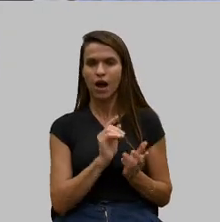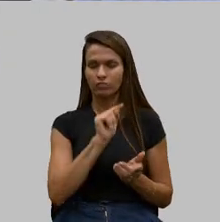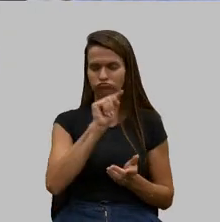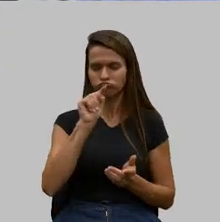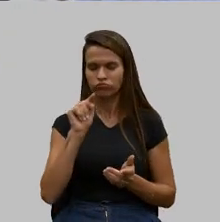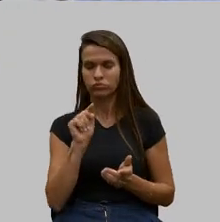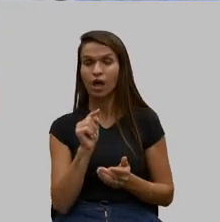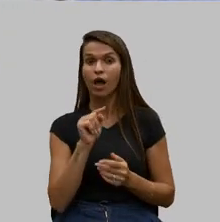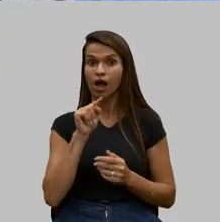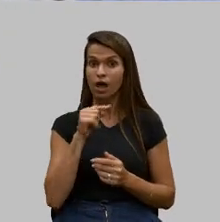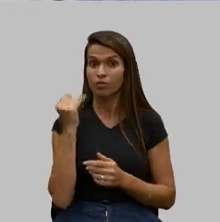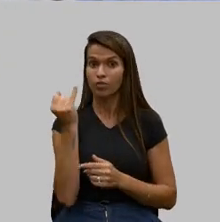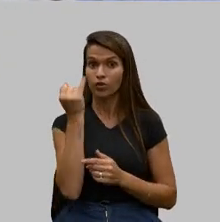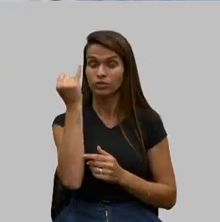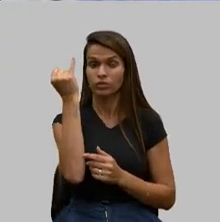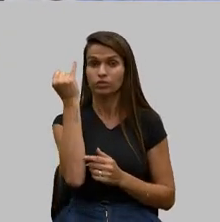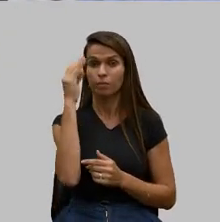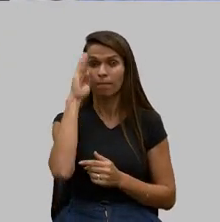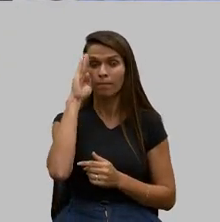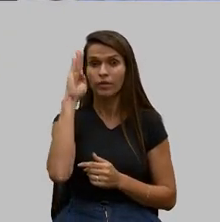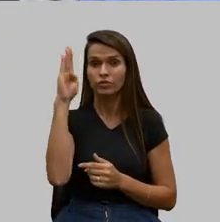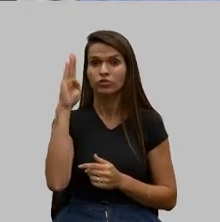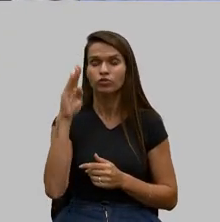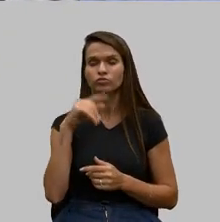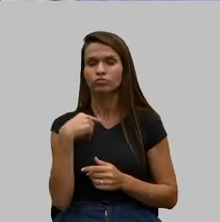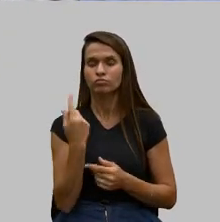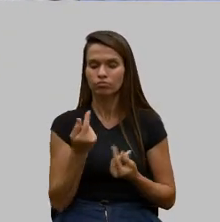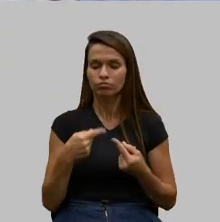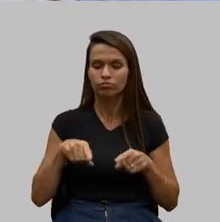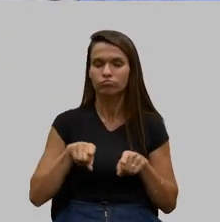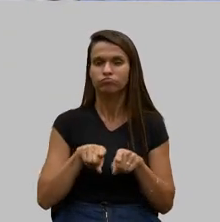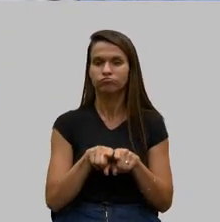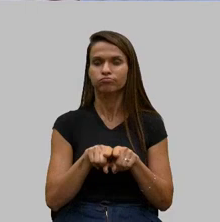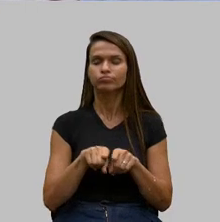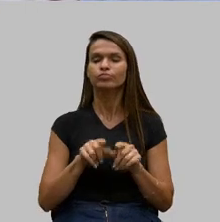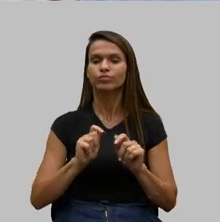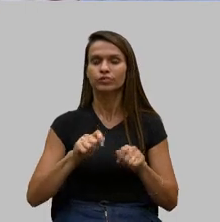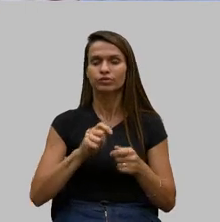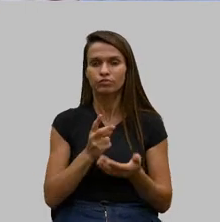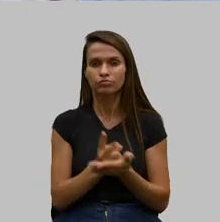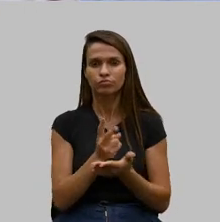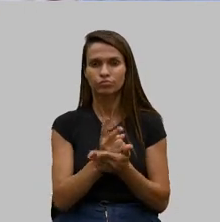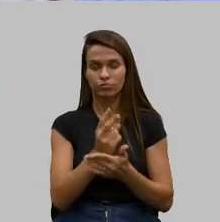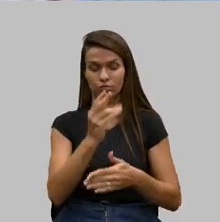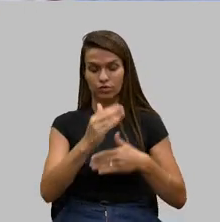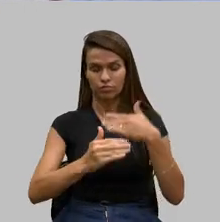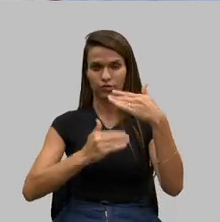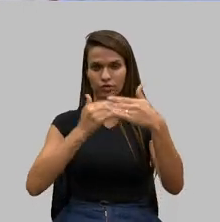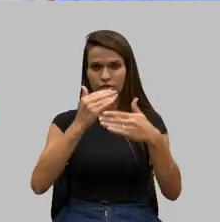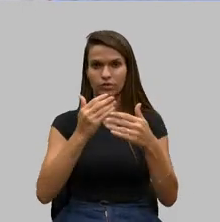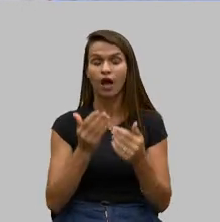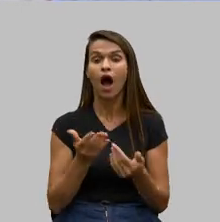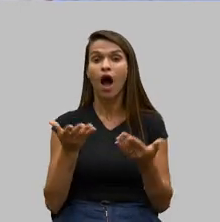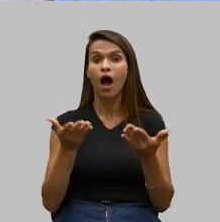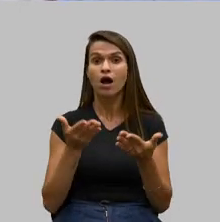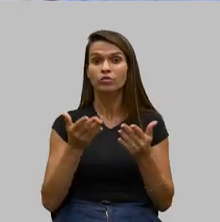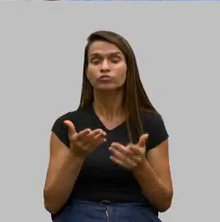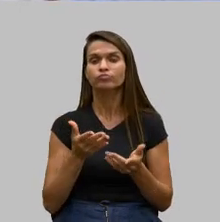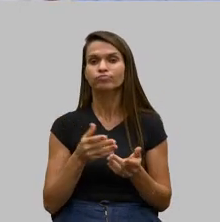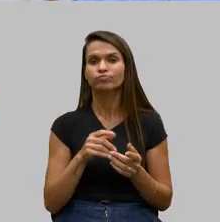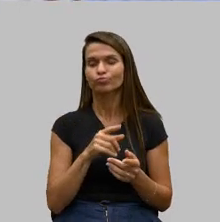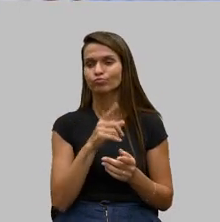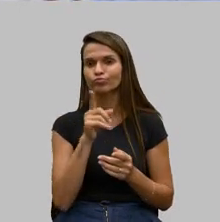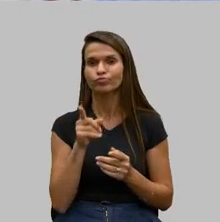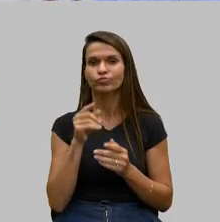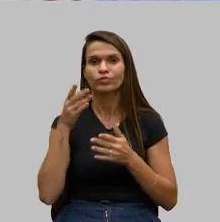importante é fundamental que de mãos dadas a gente siga adiante eh esse processo passo a palavra aqui agora ao elbert Pereira